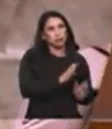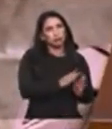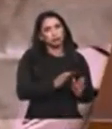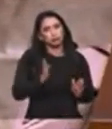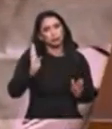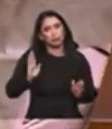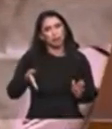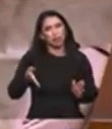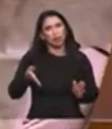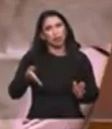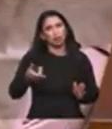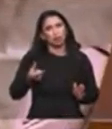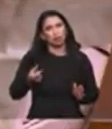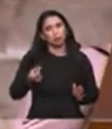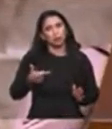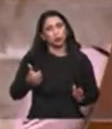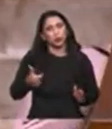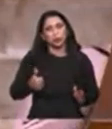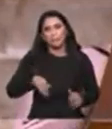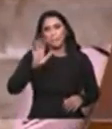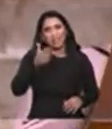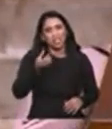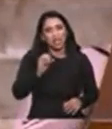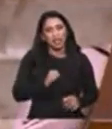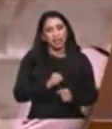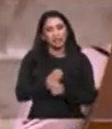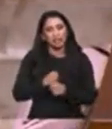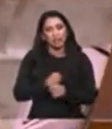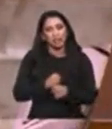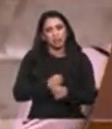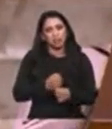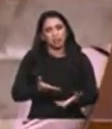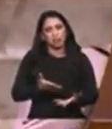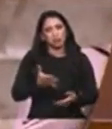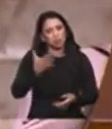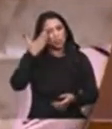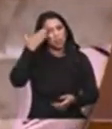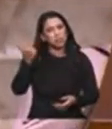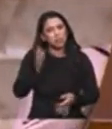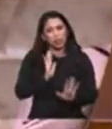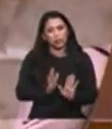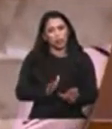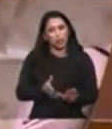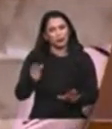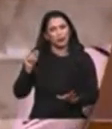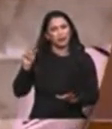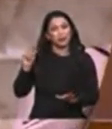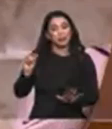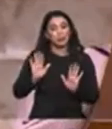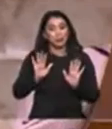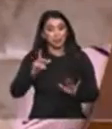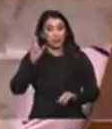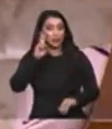2012, faz mais de uma década, então parece bastante distante e um pouco esquecido, mas para quem ainda lembra